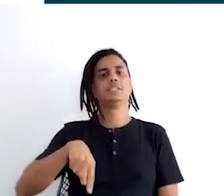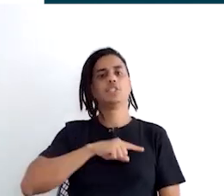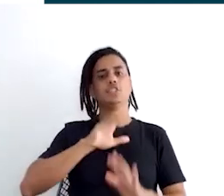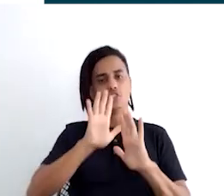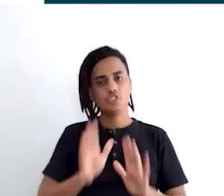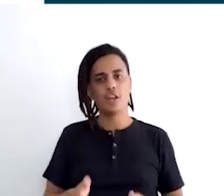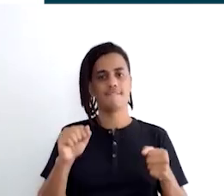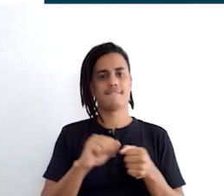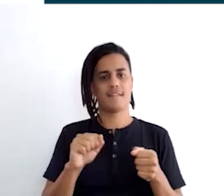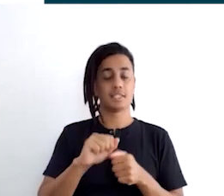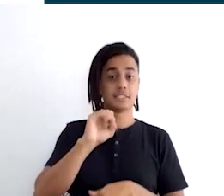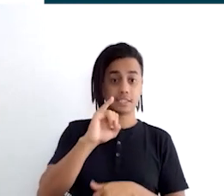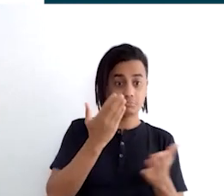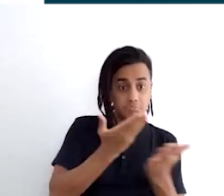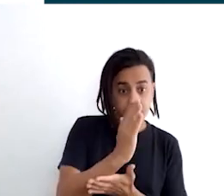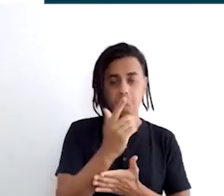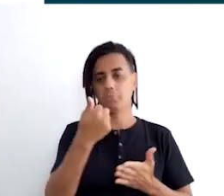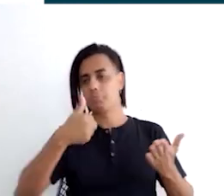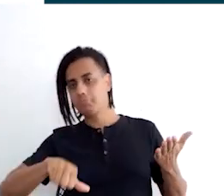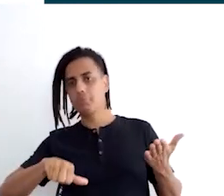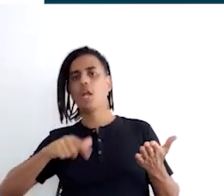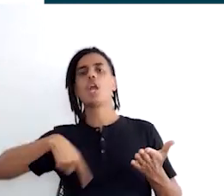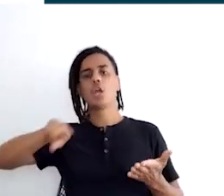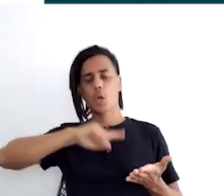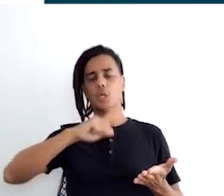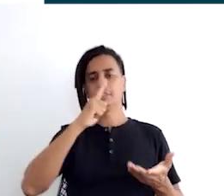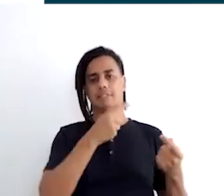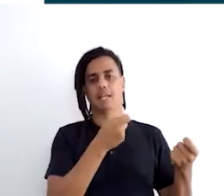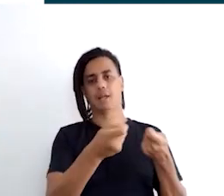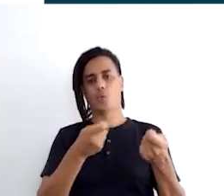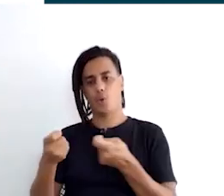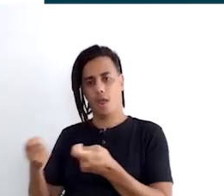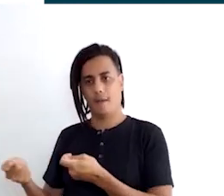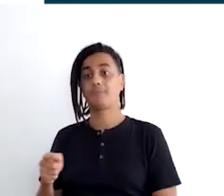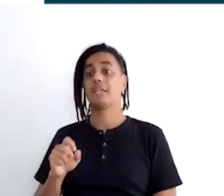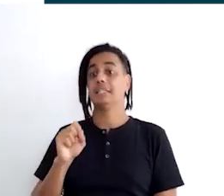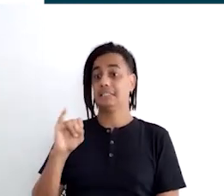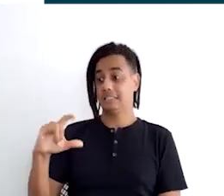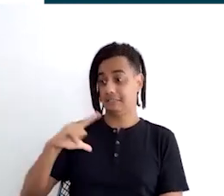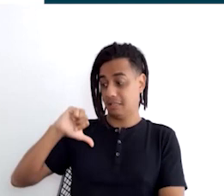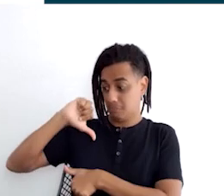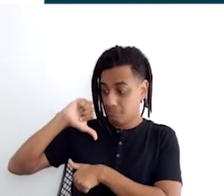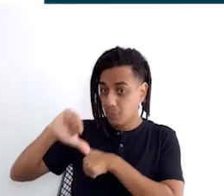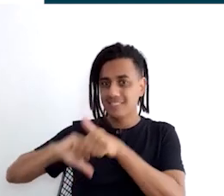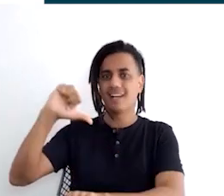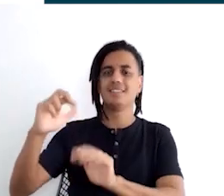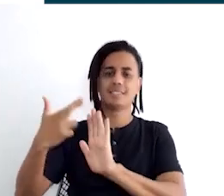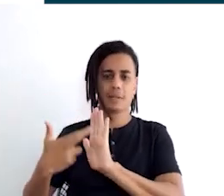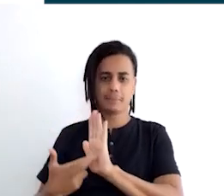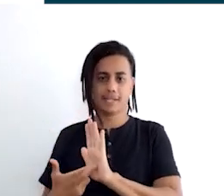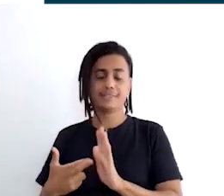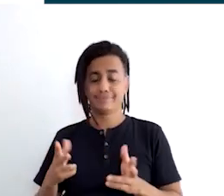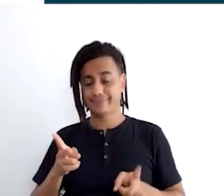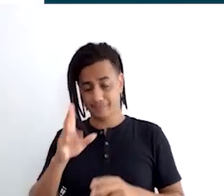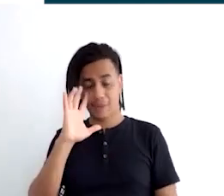monitorar o que está por dentro ou por fora. Se por acaso a gente vê alguma mudança na regulamentação, que acontece sempre,